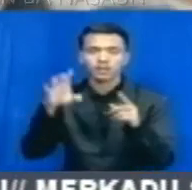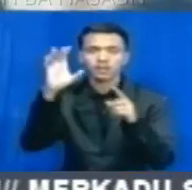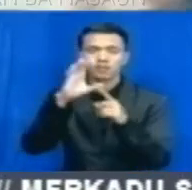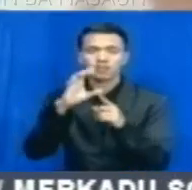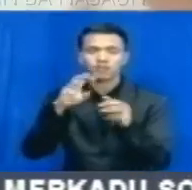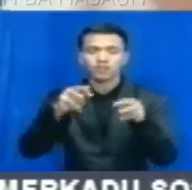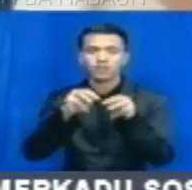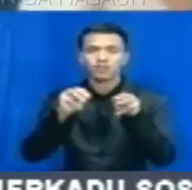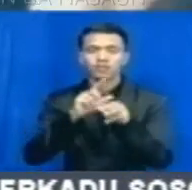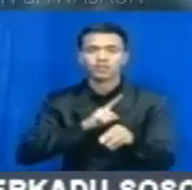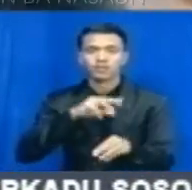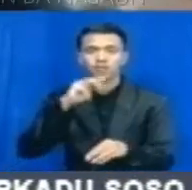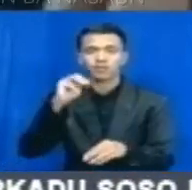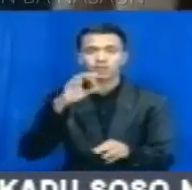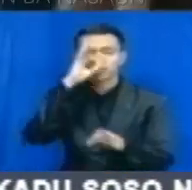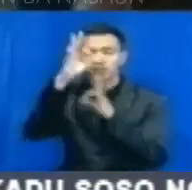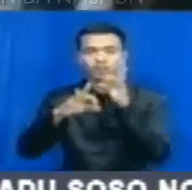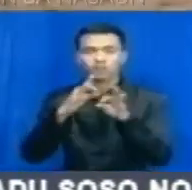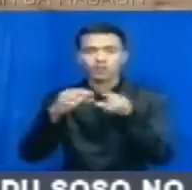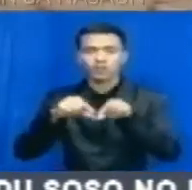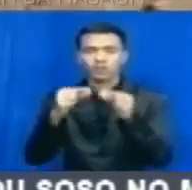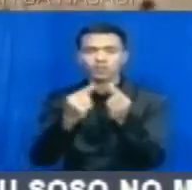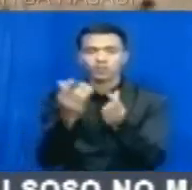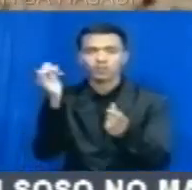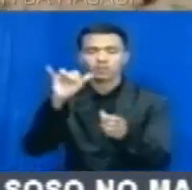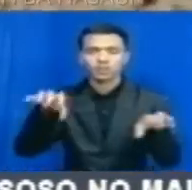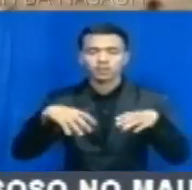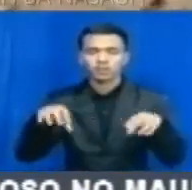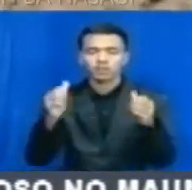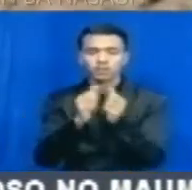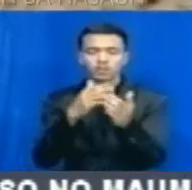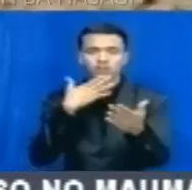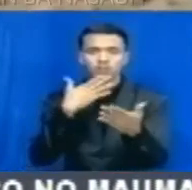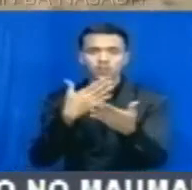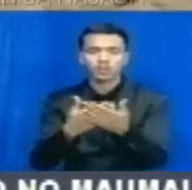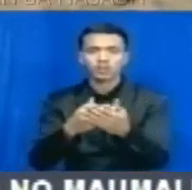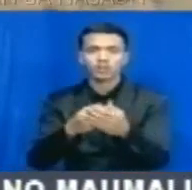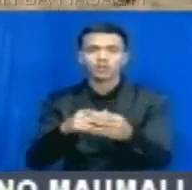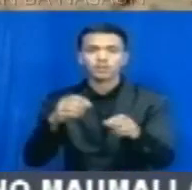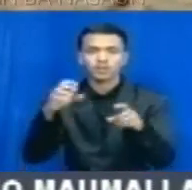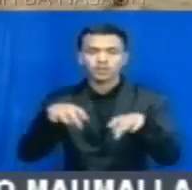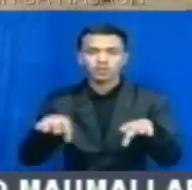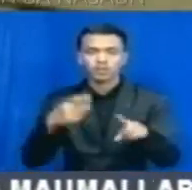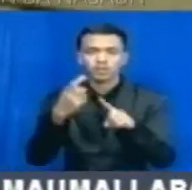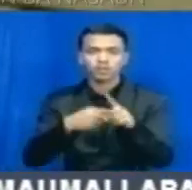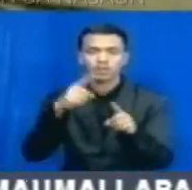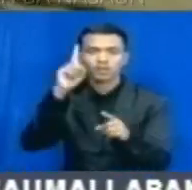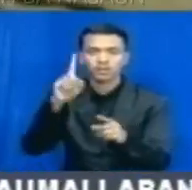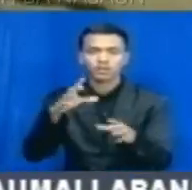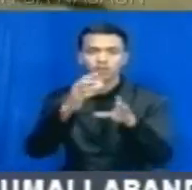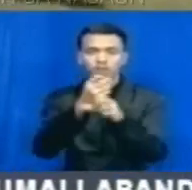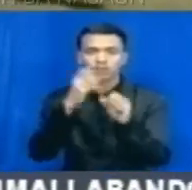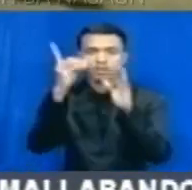Estatística Municipio Lauteng garante equipa sirane se servisu hodiak mas ke durasan servisu fulang ida se finaliza foti